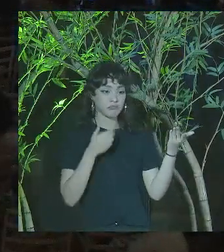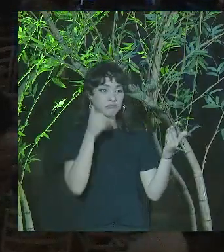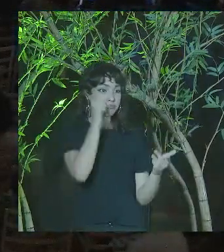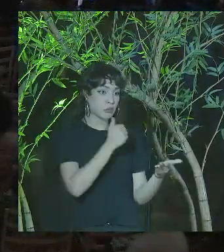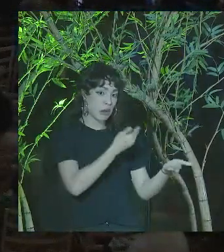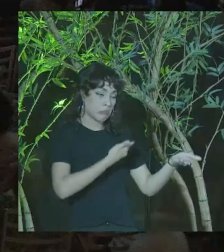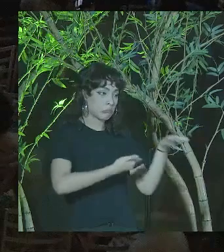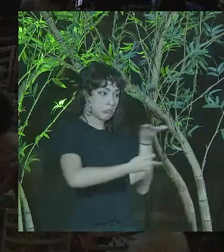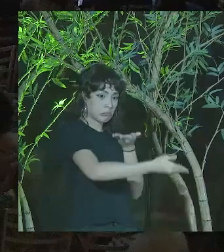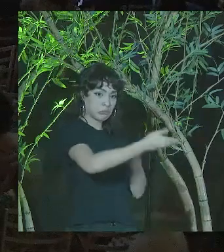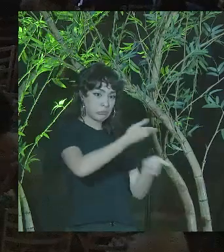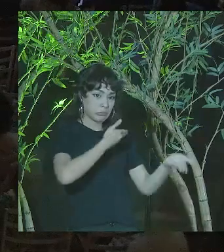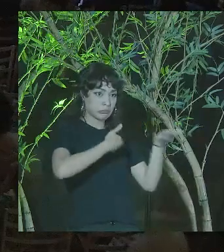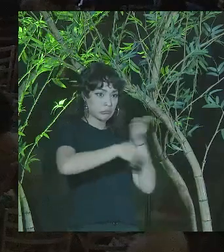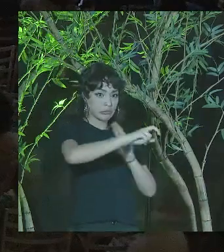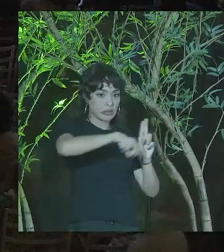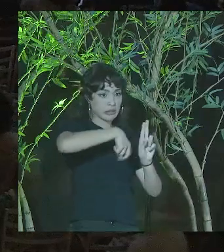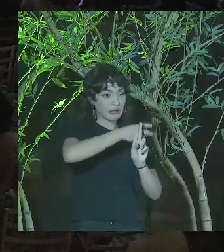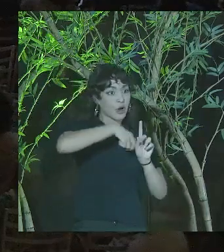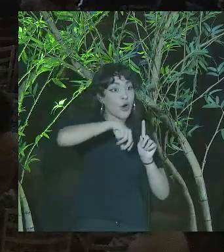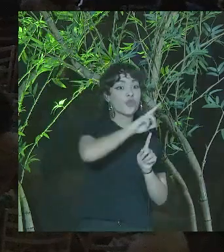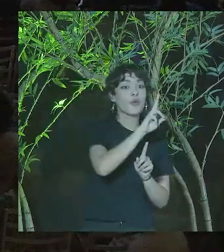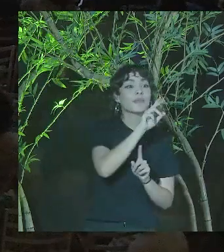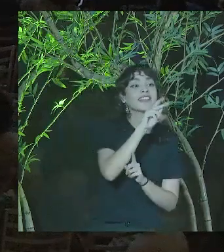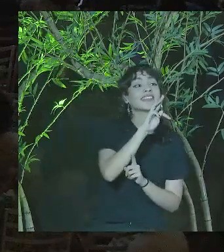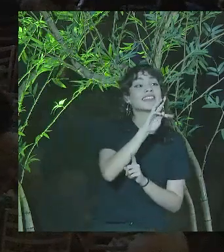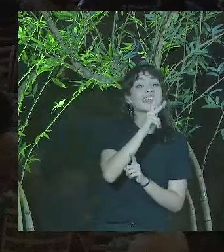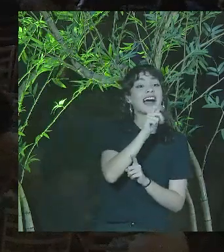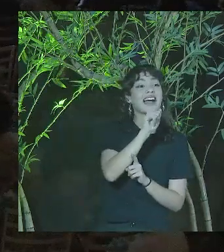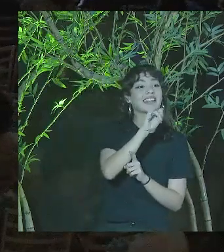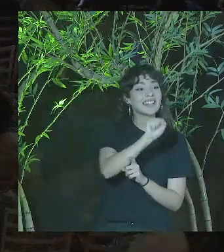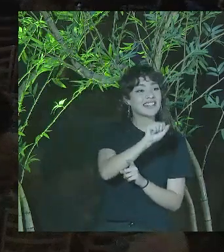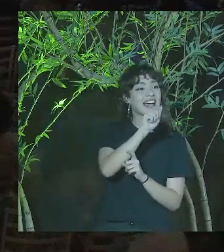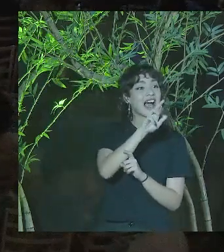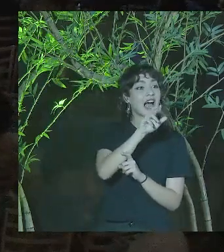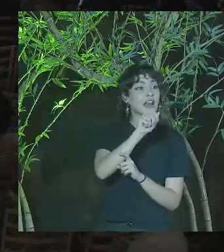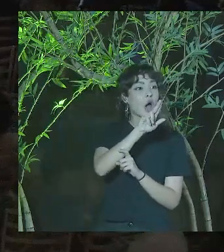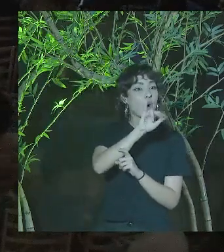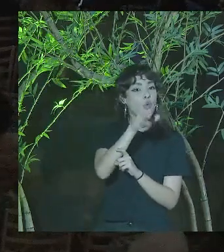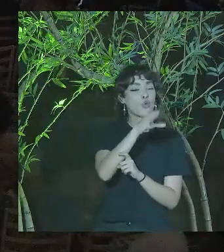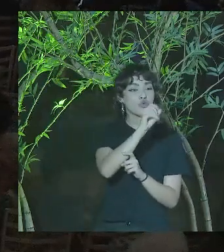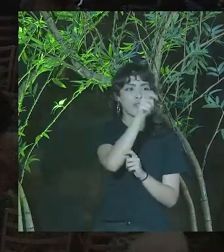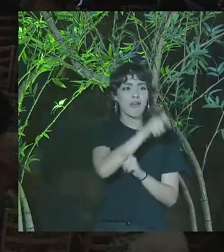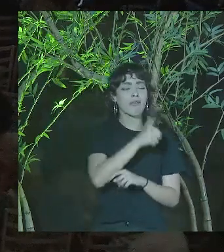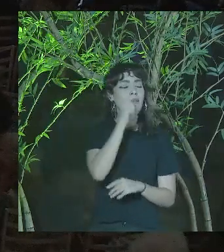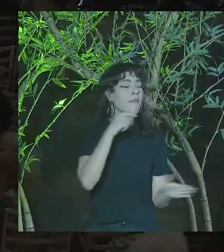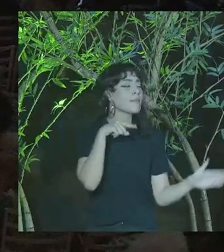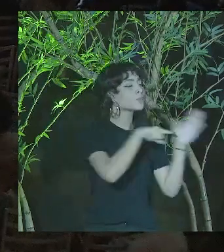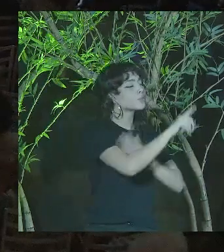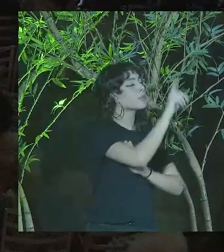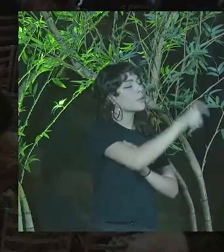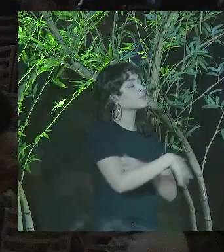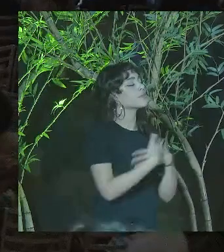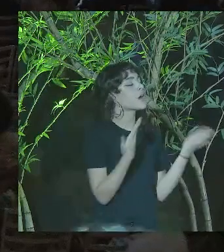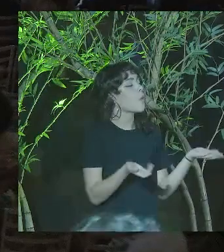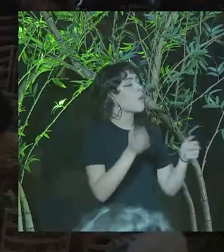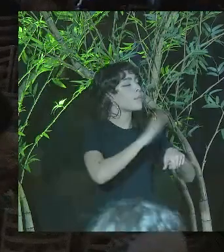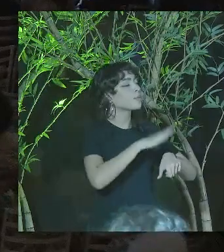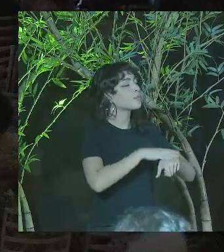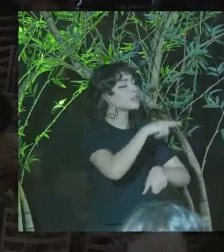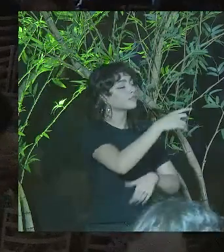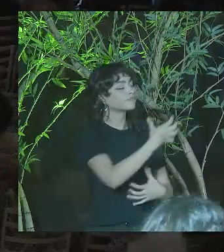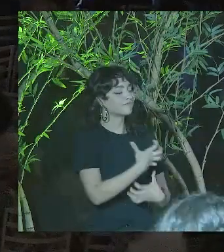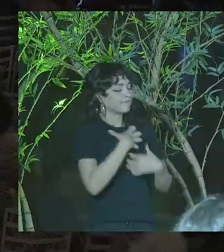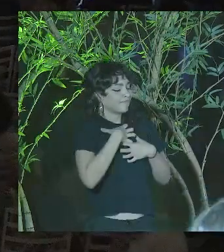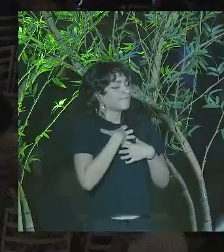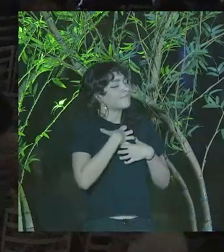inicial da conversa foi Thaís Araújo. E a Thaís Araújo pergunta para a Oprah quais foram os momentos em que ela se